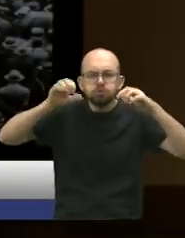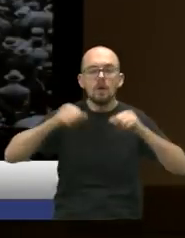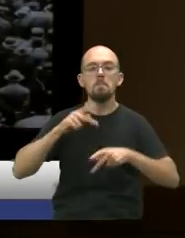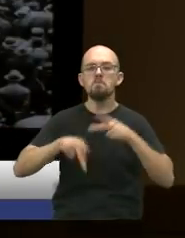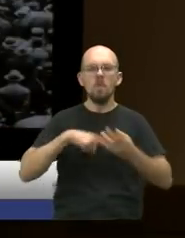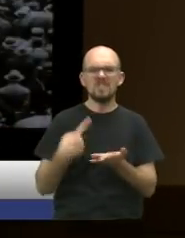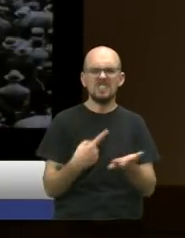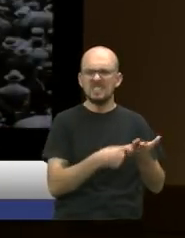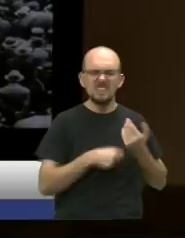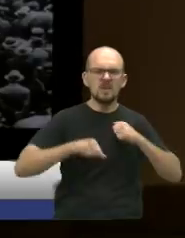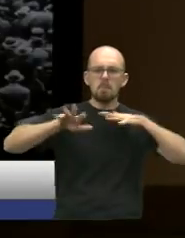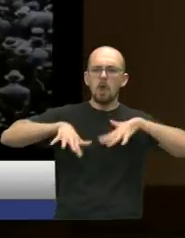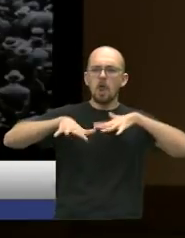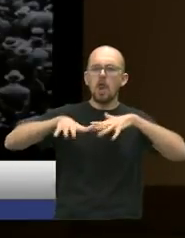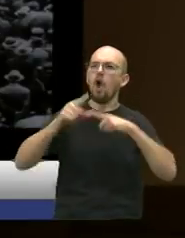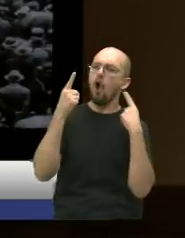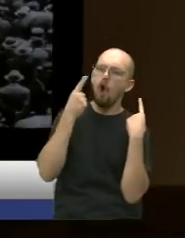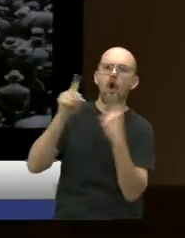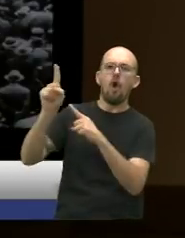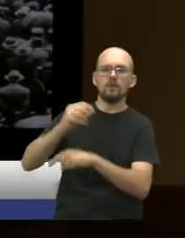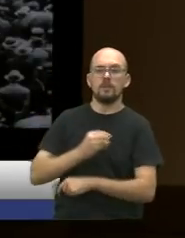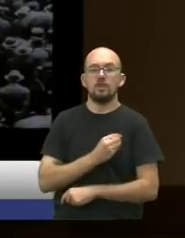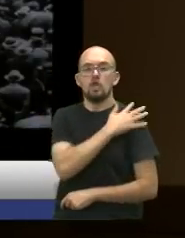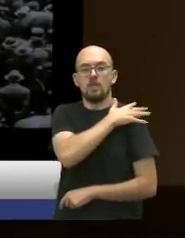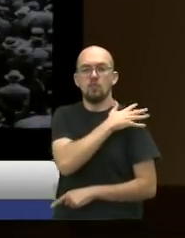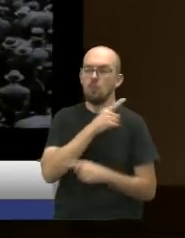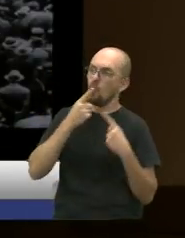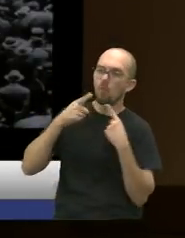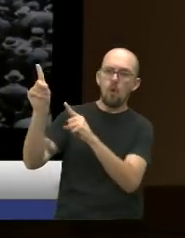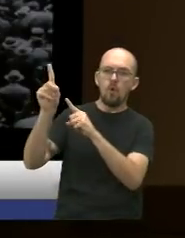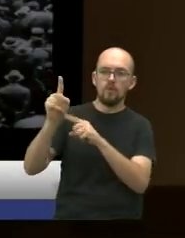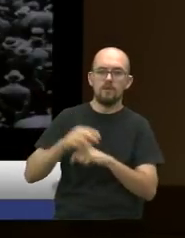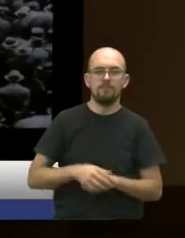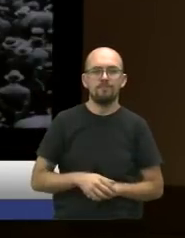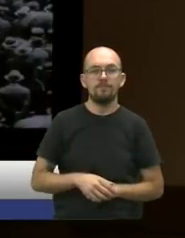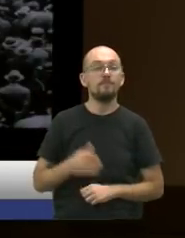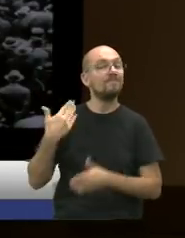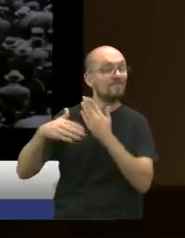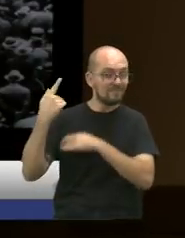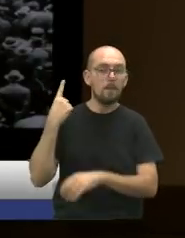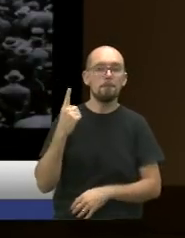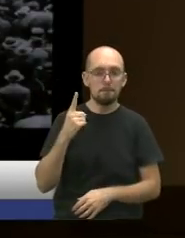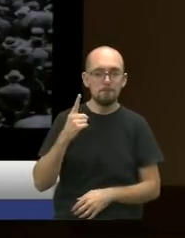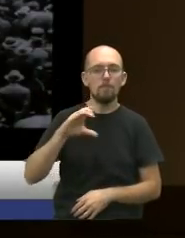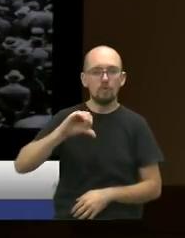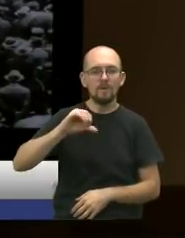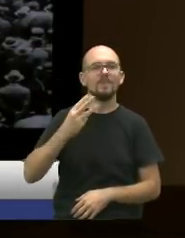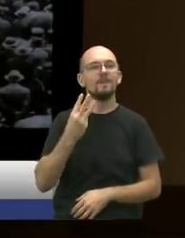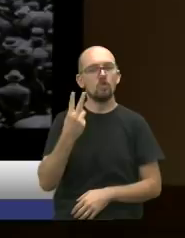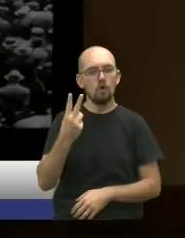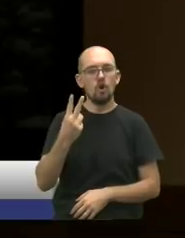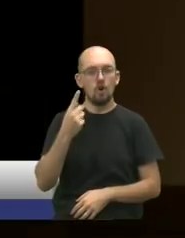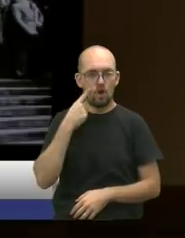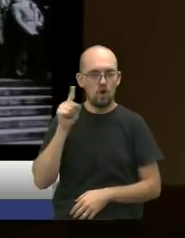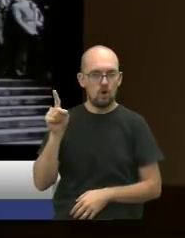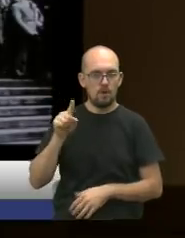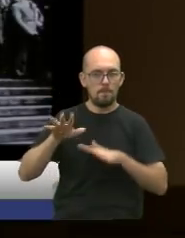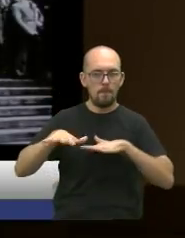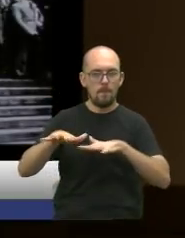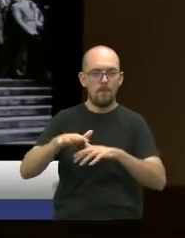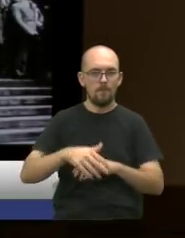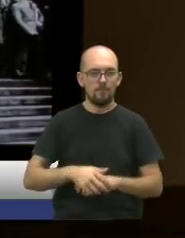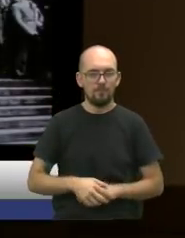se manifestando contra a ditadura. É São Paulo de 32, já se manifestando. Vejamos.